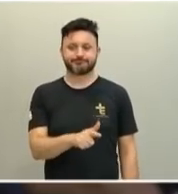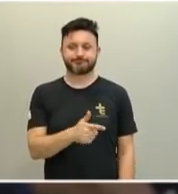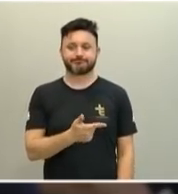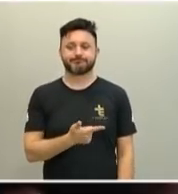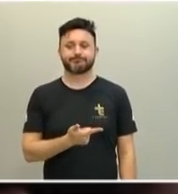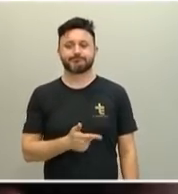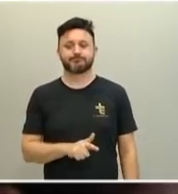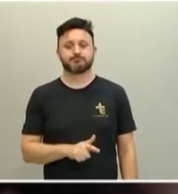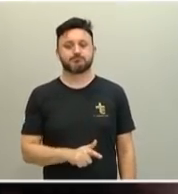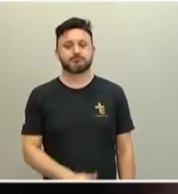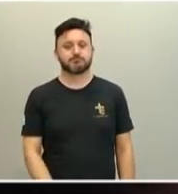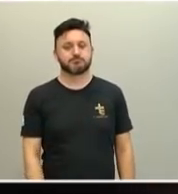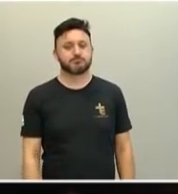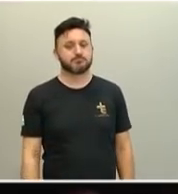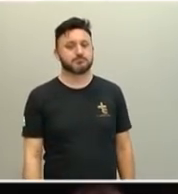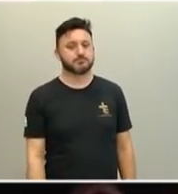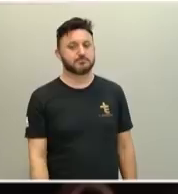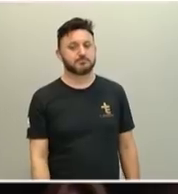levantar,